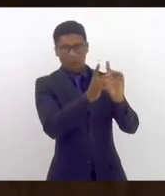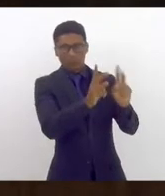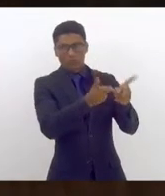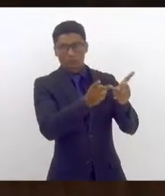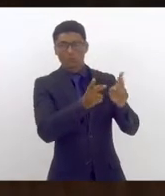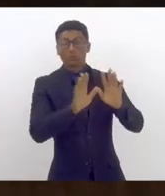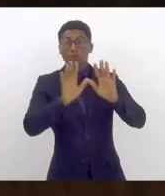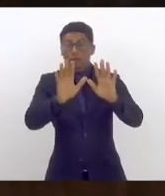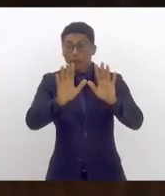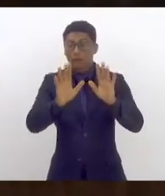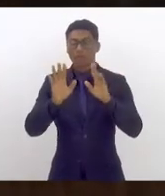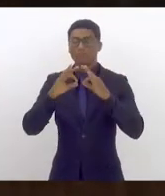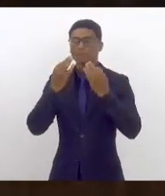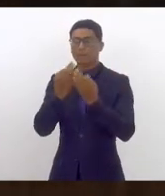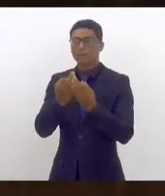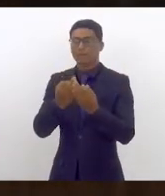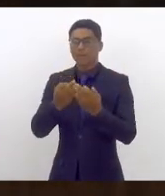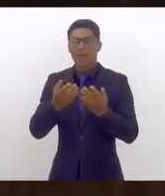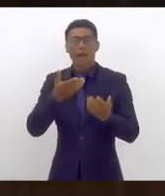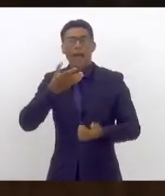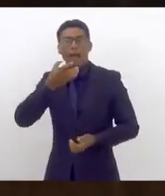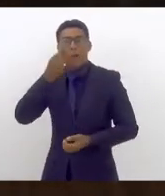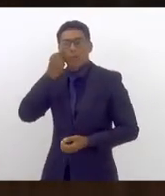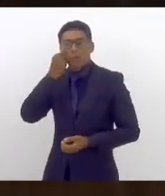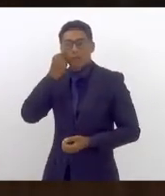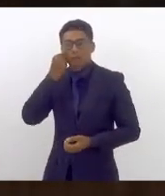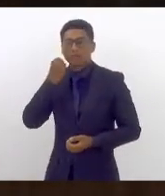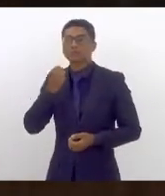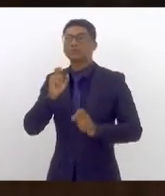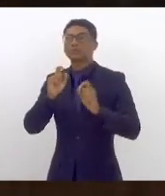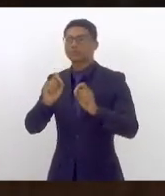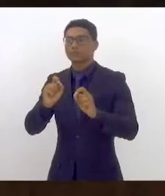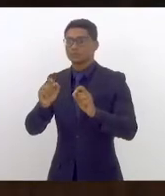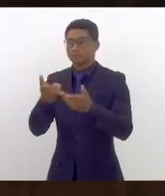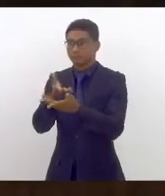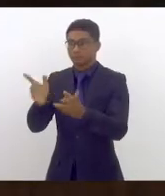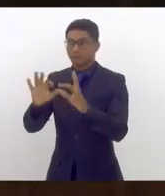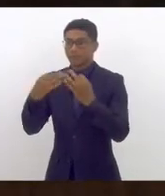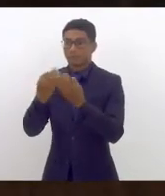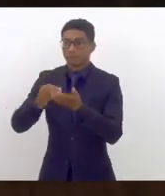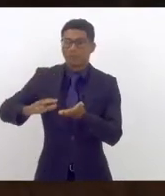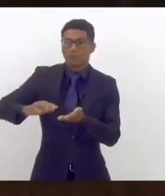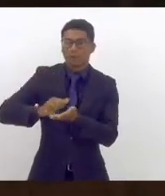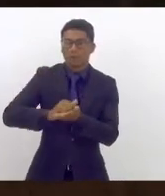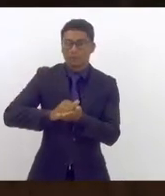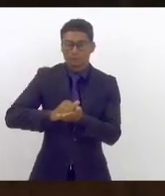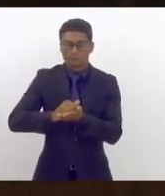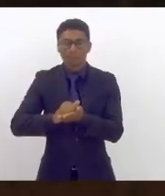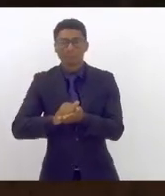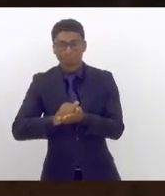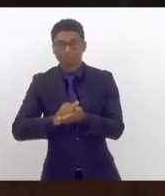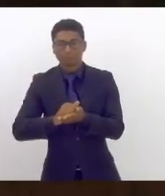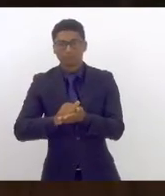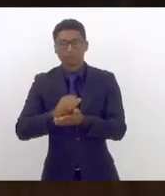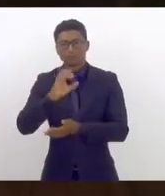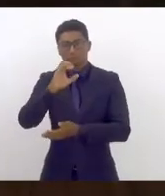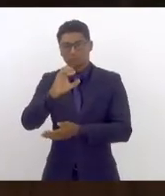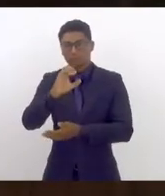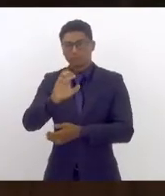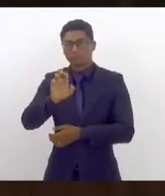vem naquele cunho só as famílias que se cadastram e são acompanhadas através do dos Cras